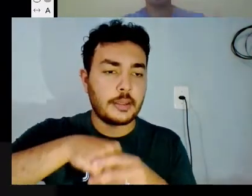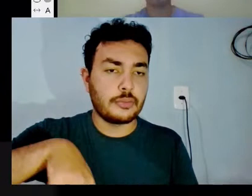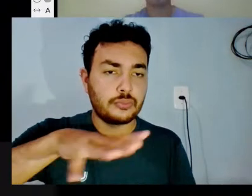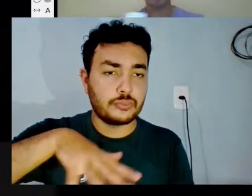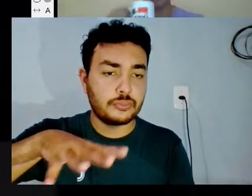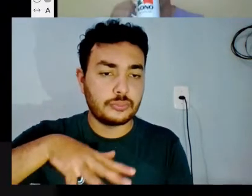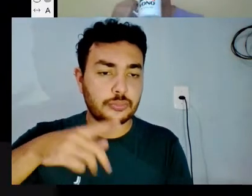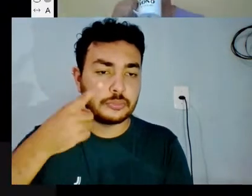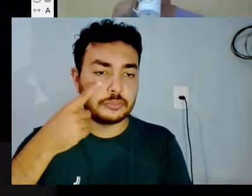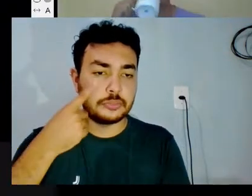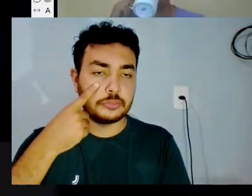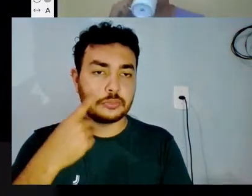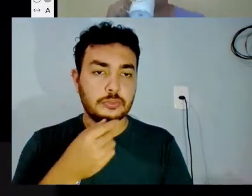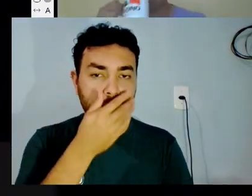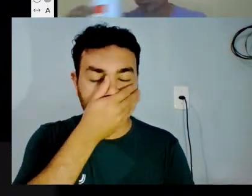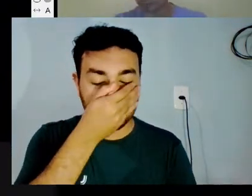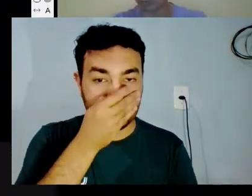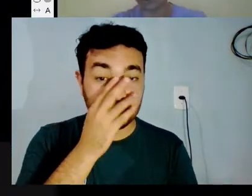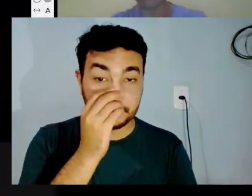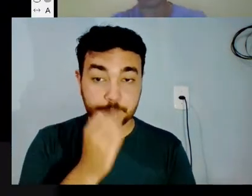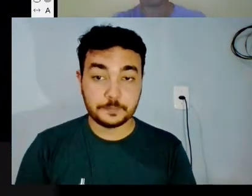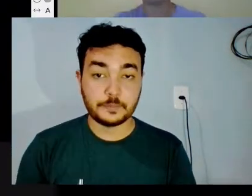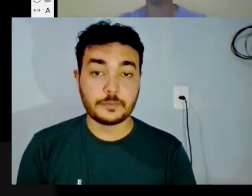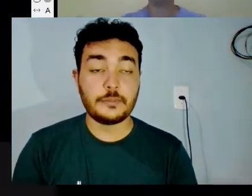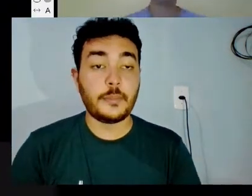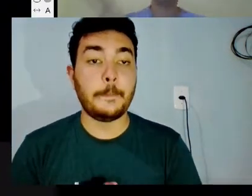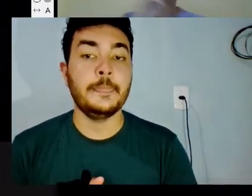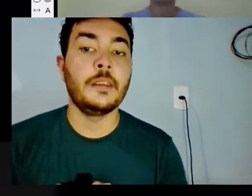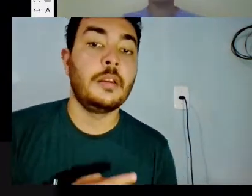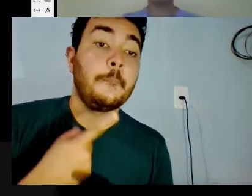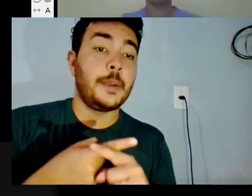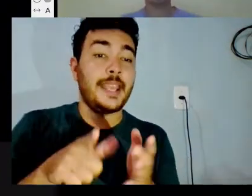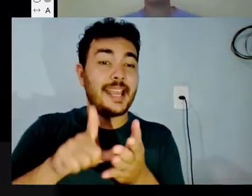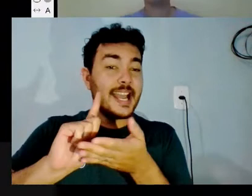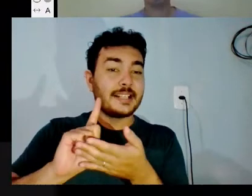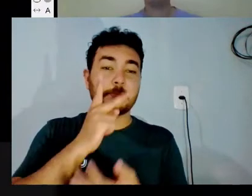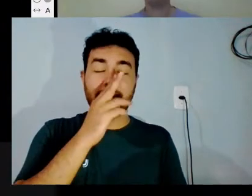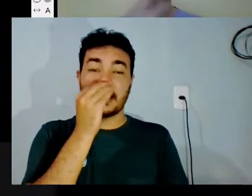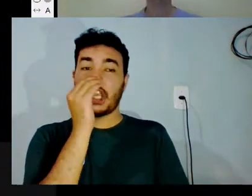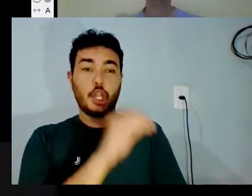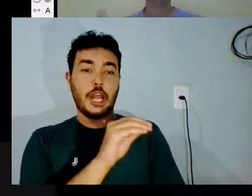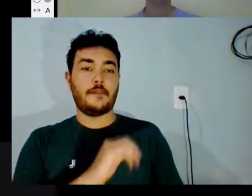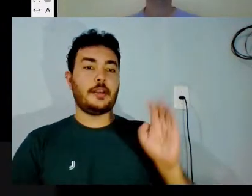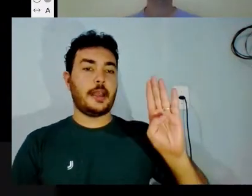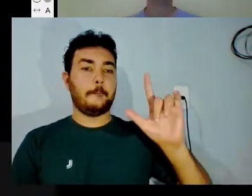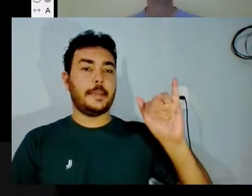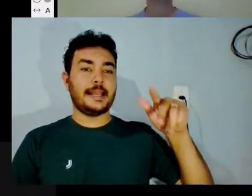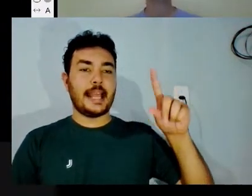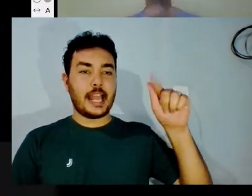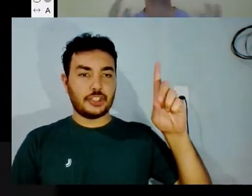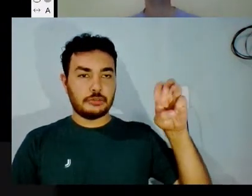que previa esse efeito. Que nas duas equações anteriores que eles propuseram, não tinha, tá,